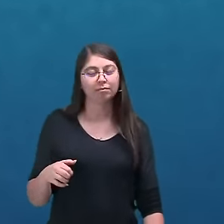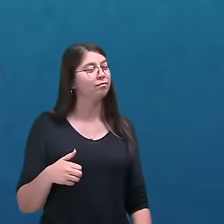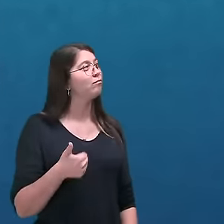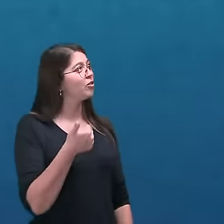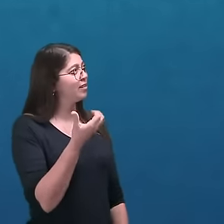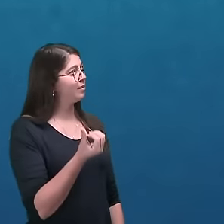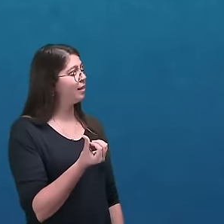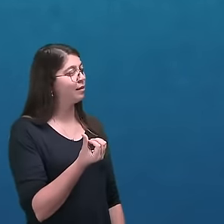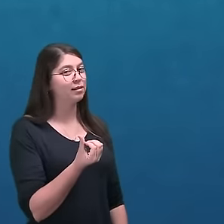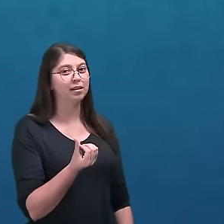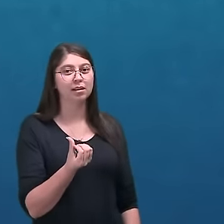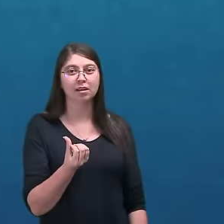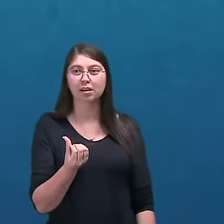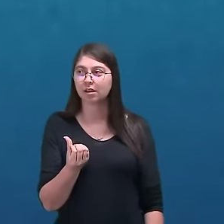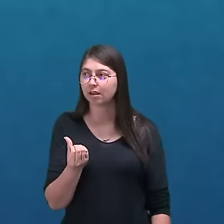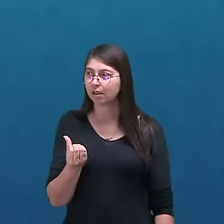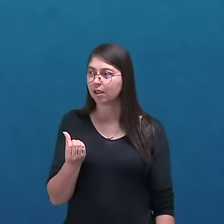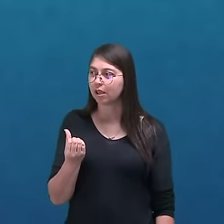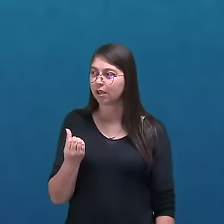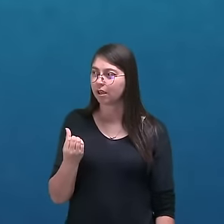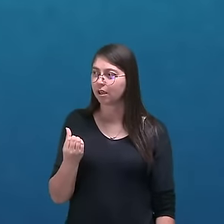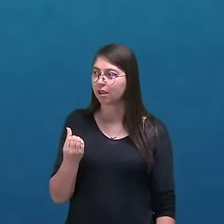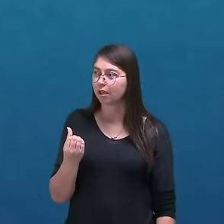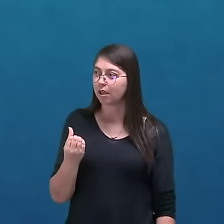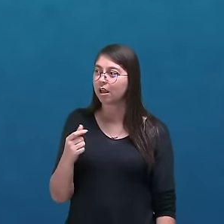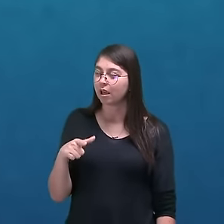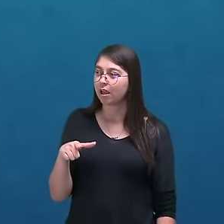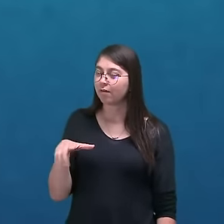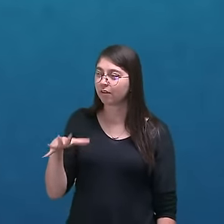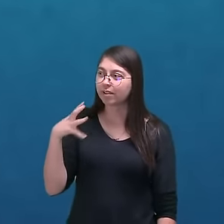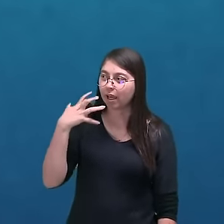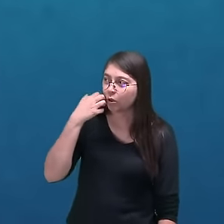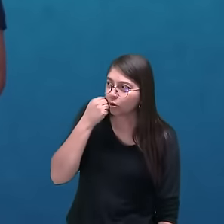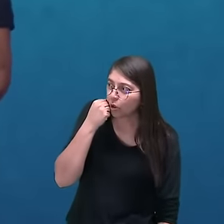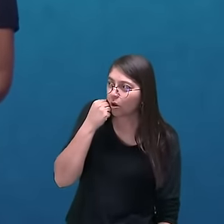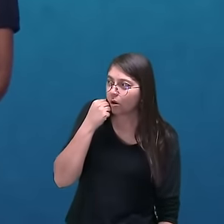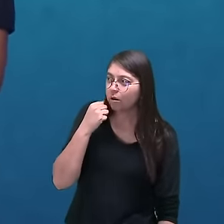Eu falei: são todos da senhora ou adoptou algum? São todos meus.